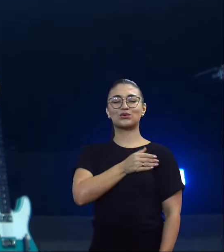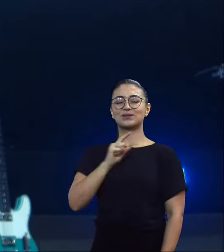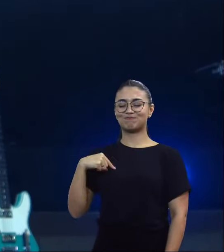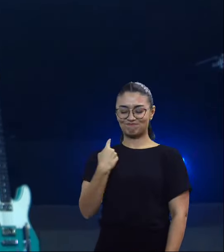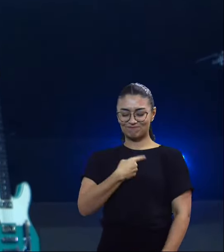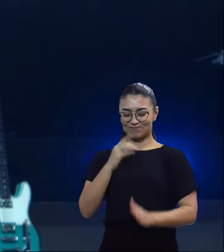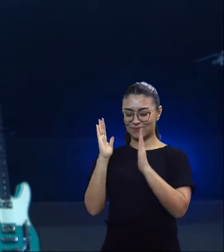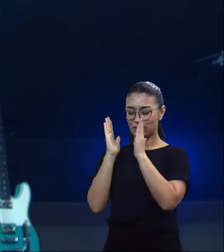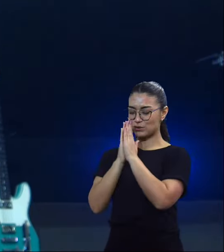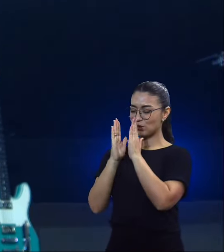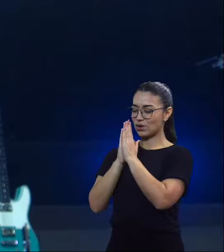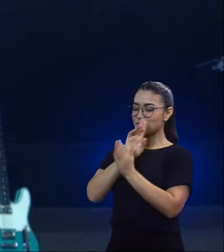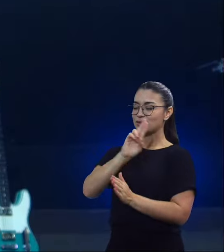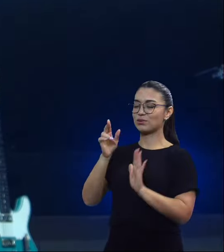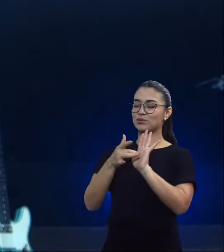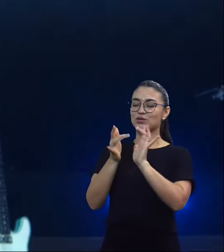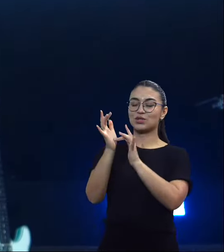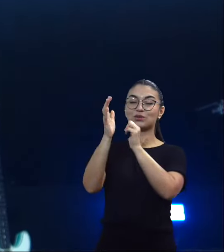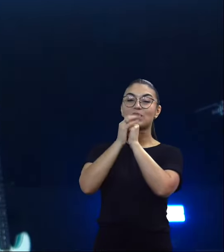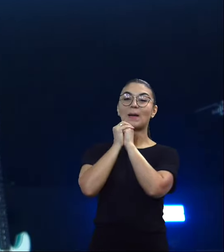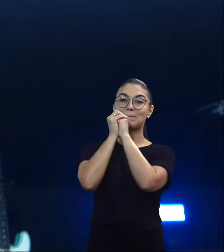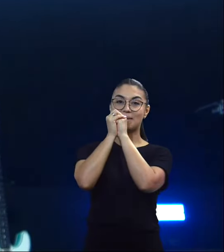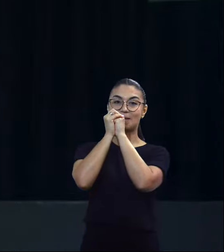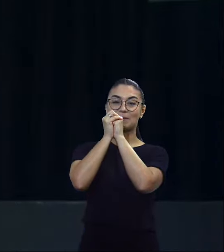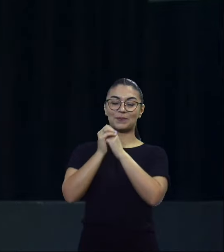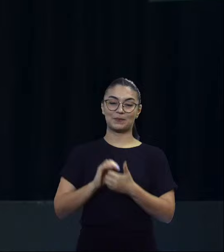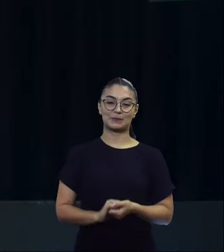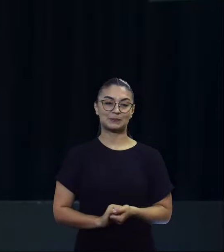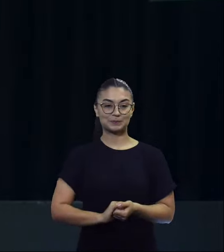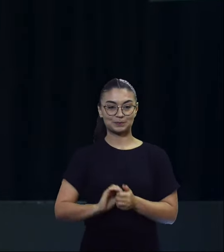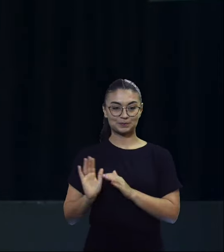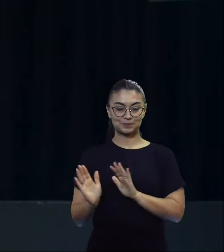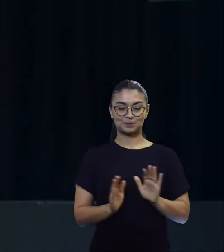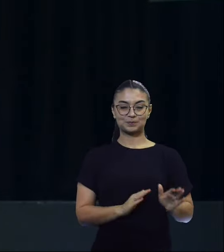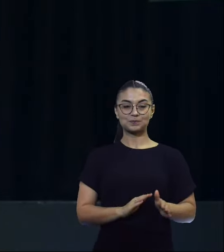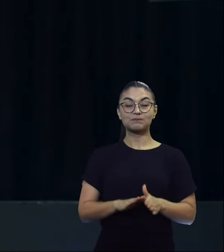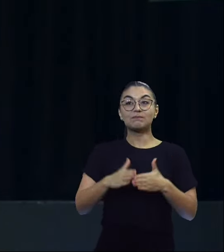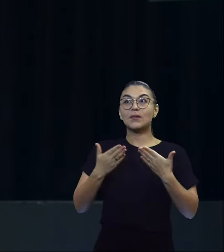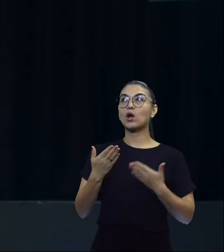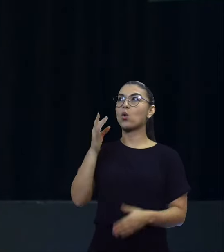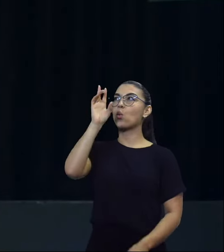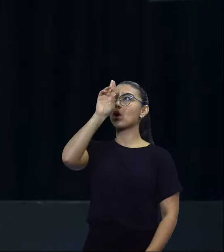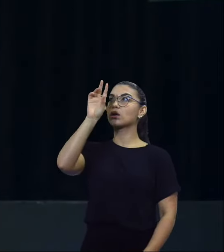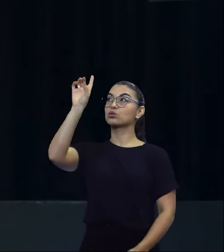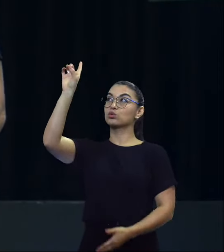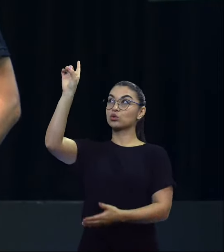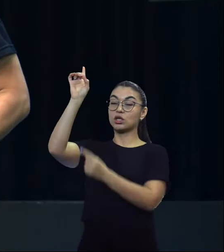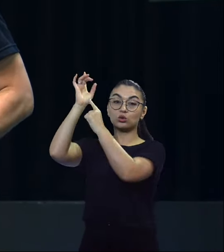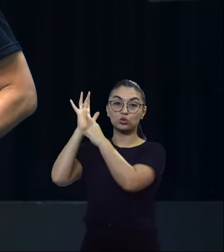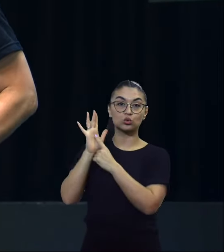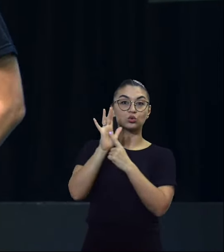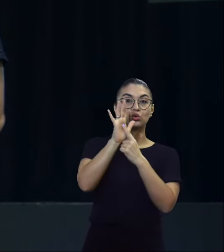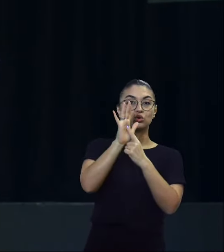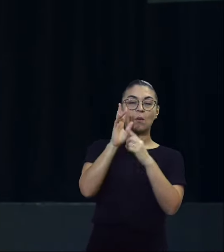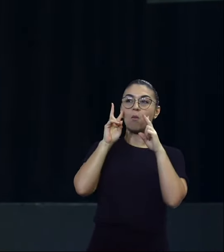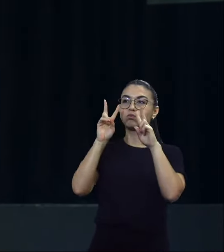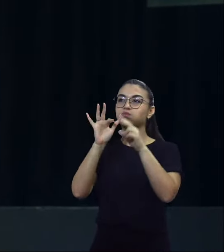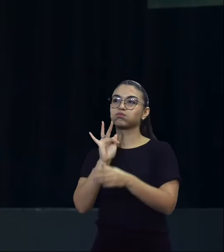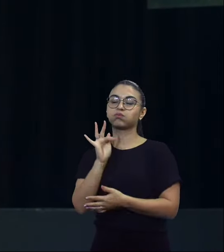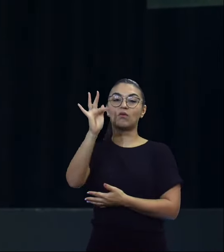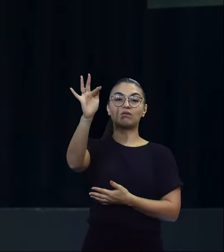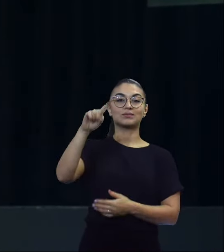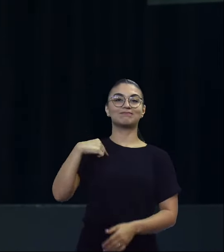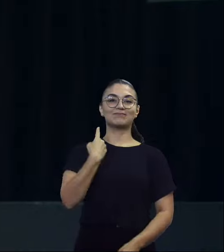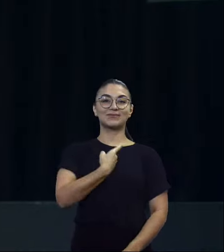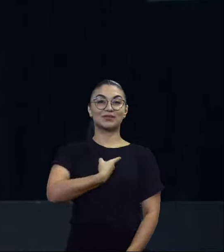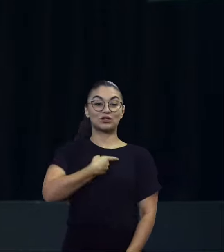Deus, no nome de Jesus. Amém. Quando Deus nos mostra uma visão com relação ao futuro, precisamos fazer